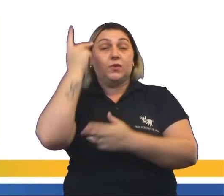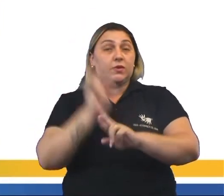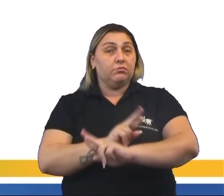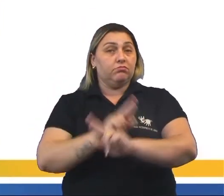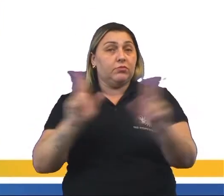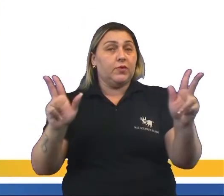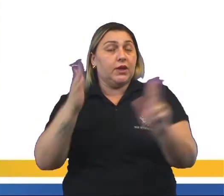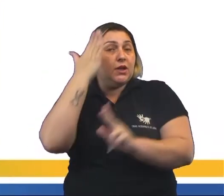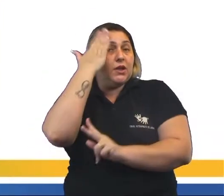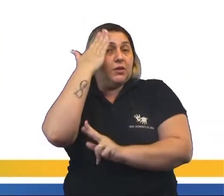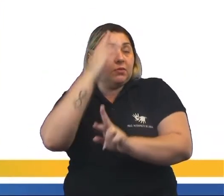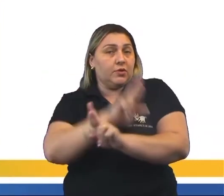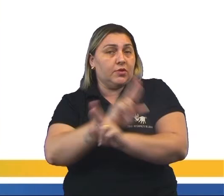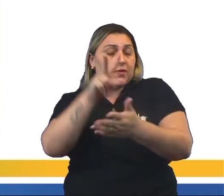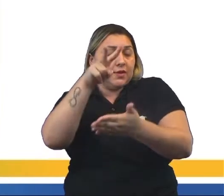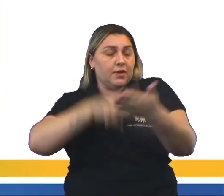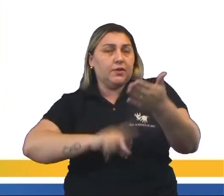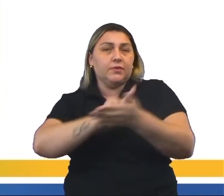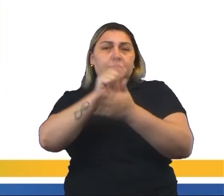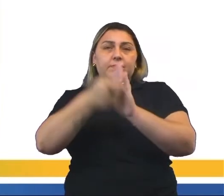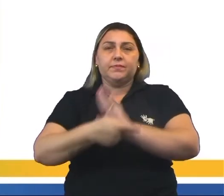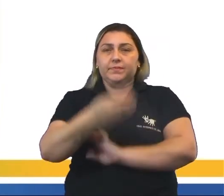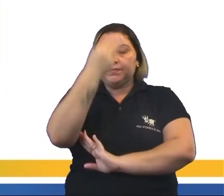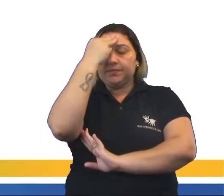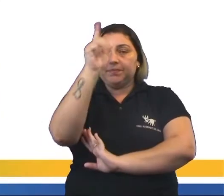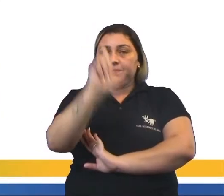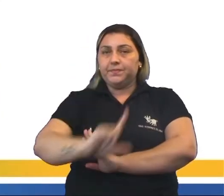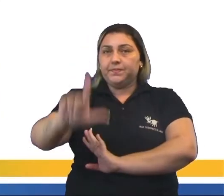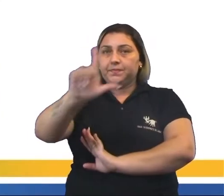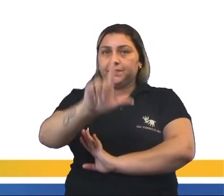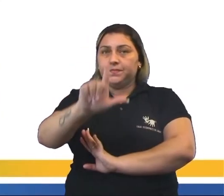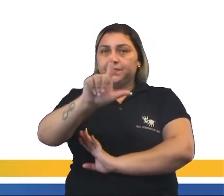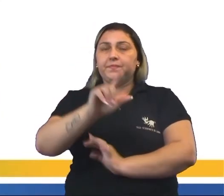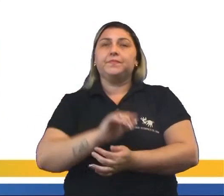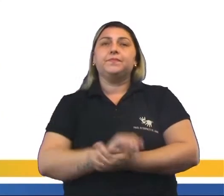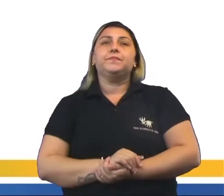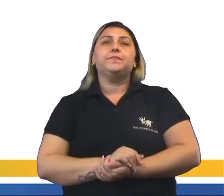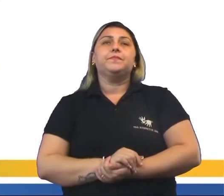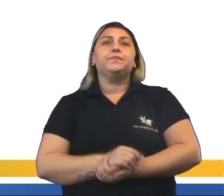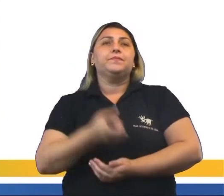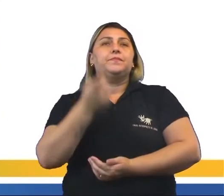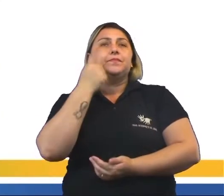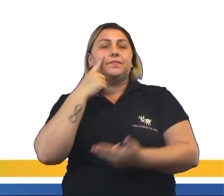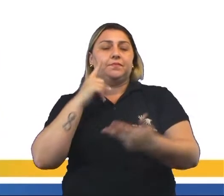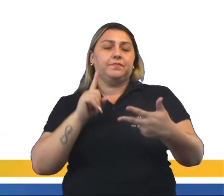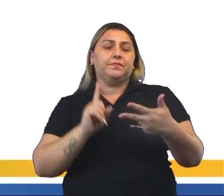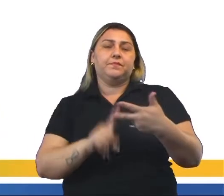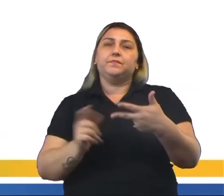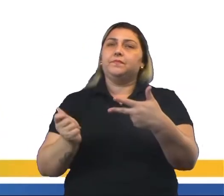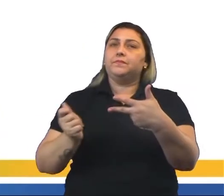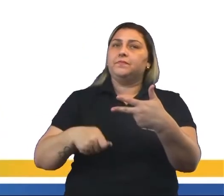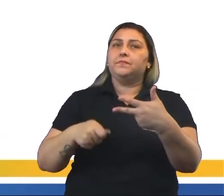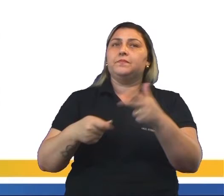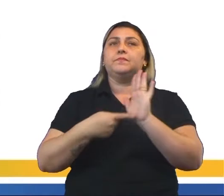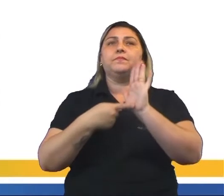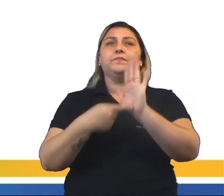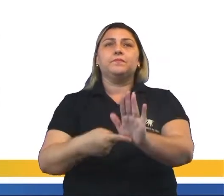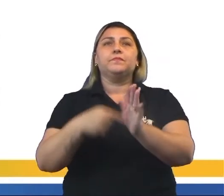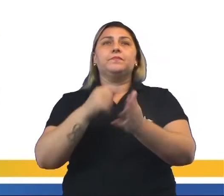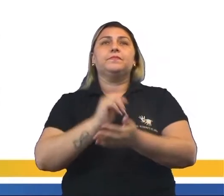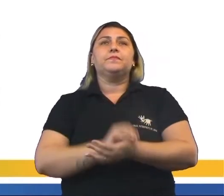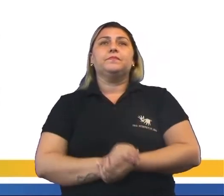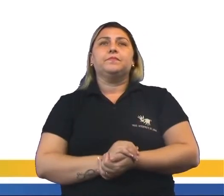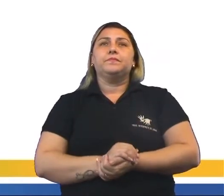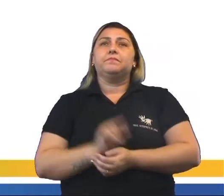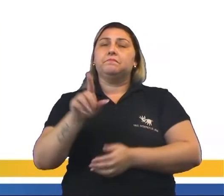idades que leem o gênero memórias literárias. Olhem só, gente, a terceira condição aí que aparece para vocês.